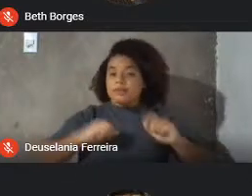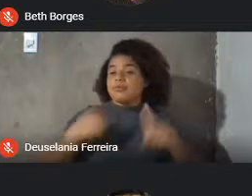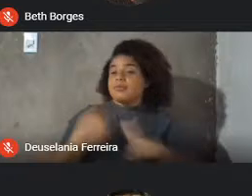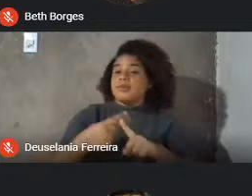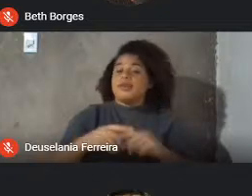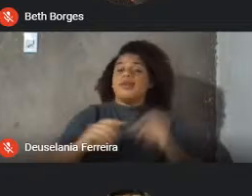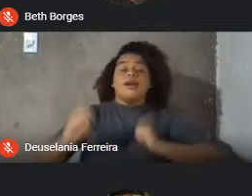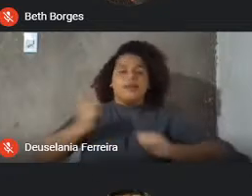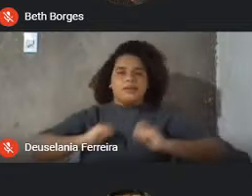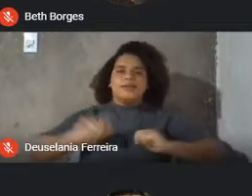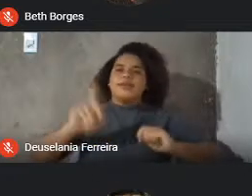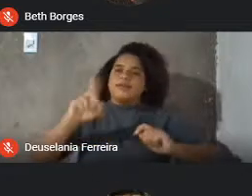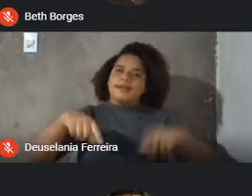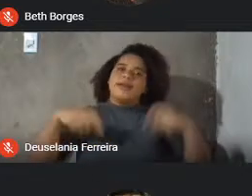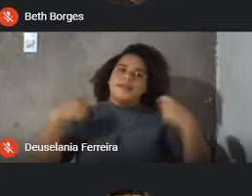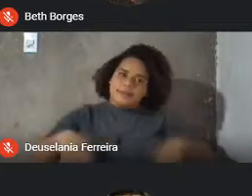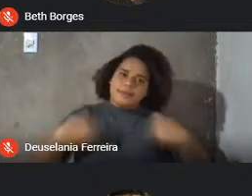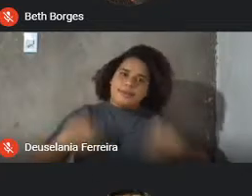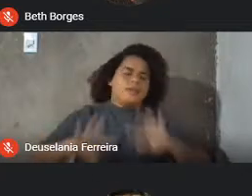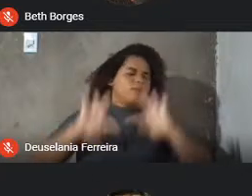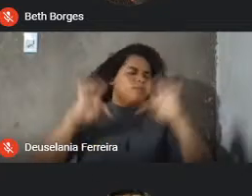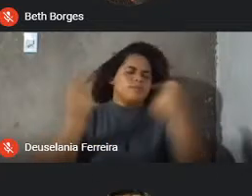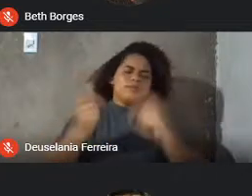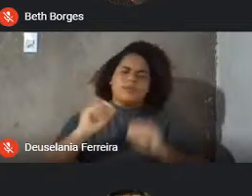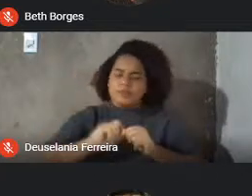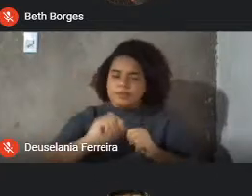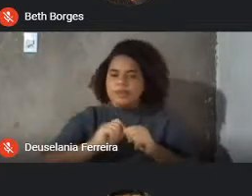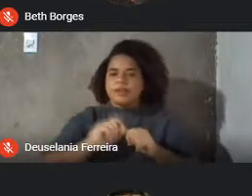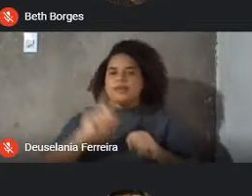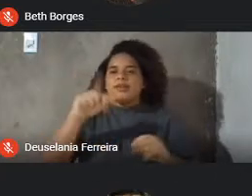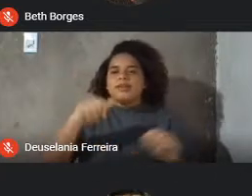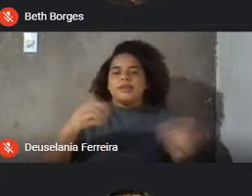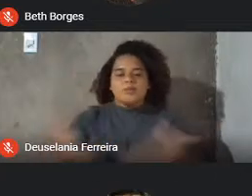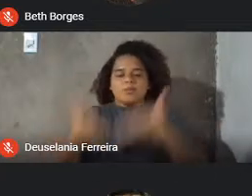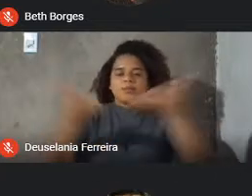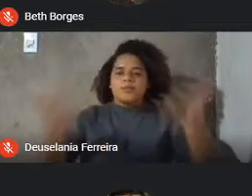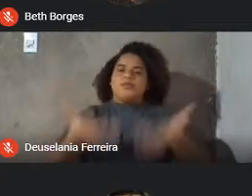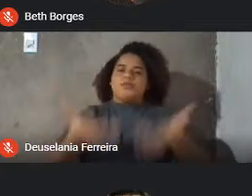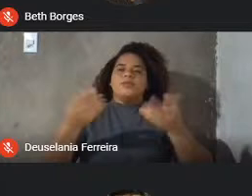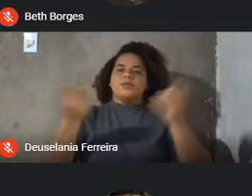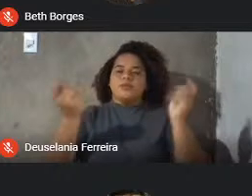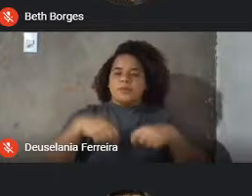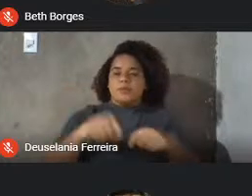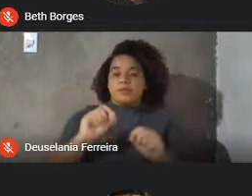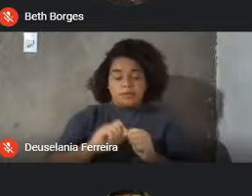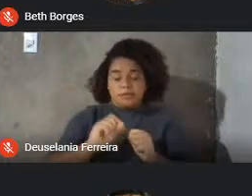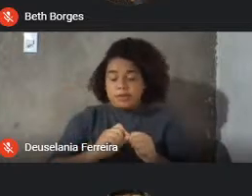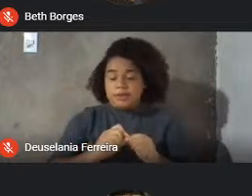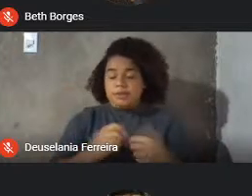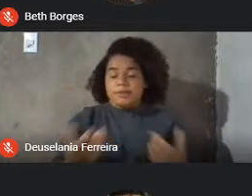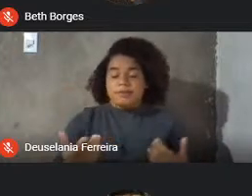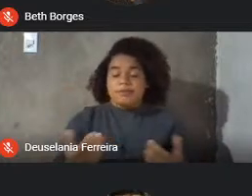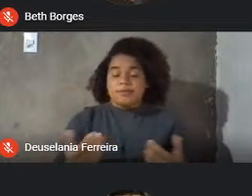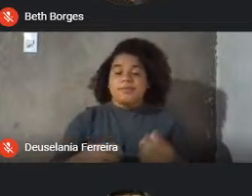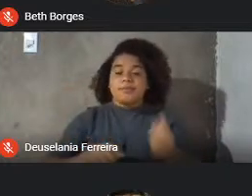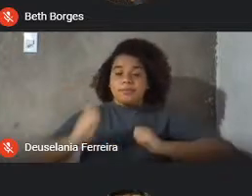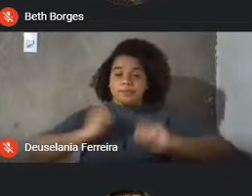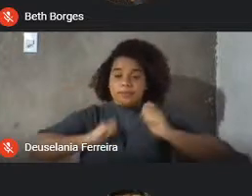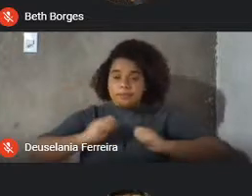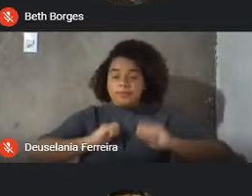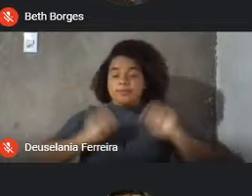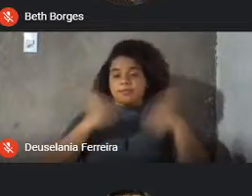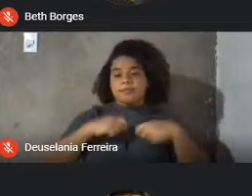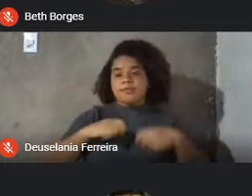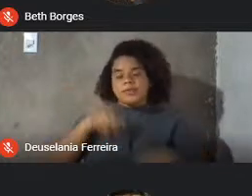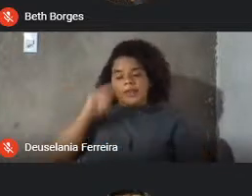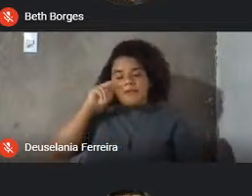ela é necessária para tudo que nós fazemos. Ela serve como motivação, tá? Então, a ansiedade ela pode ser bem vista ou